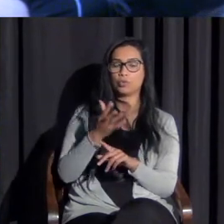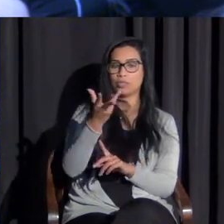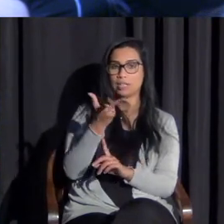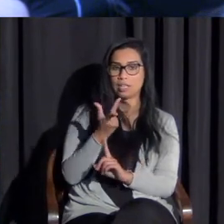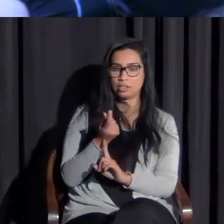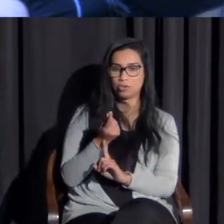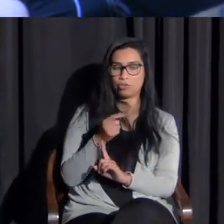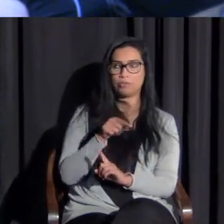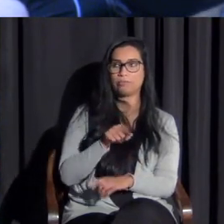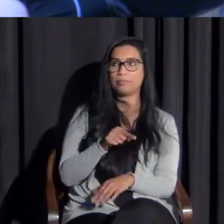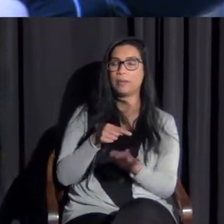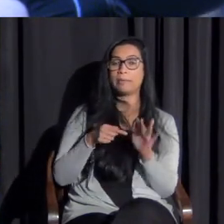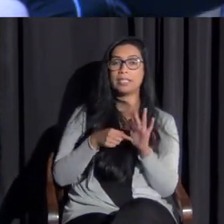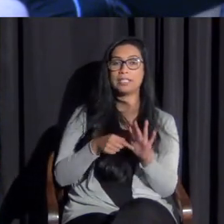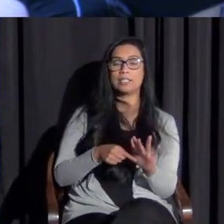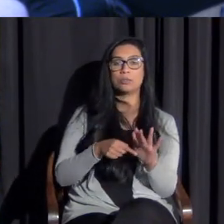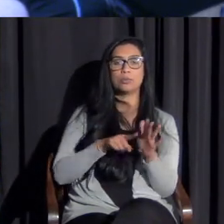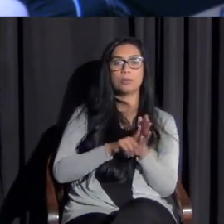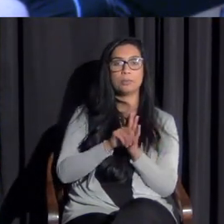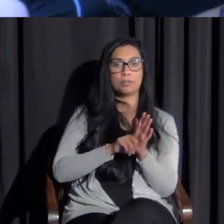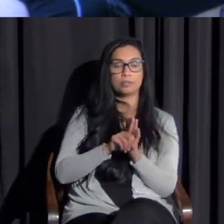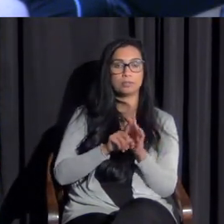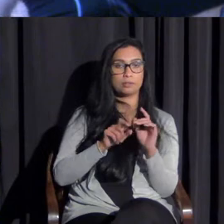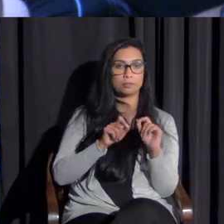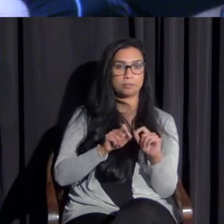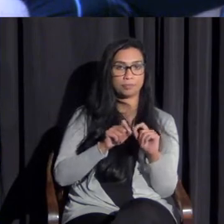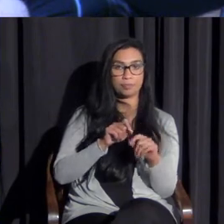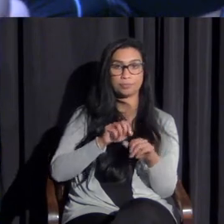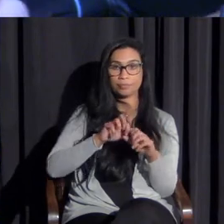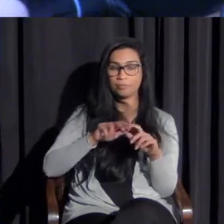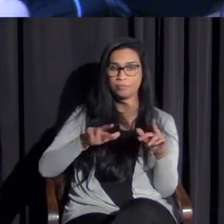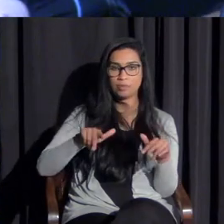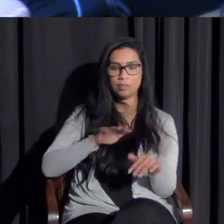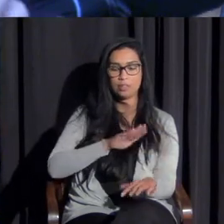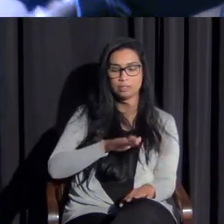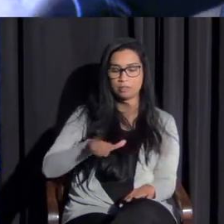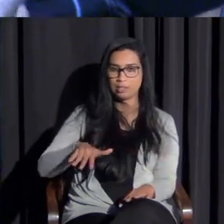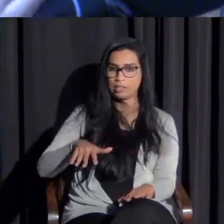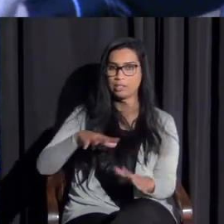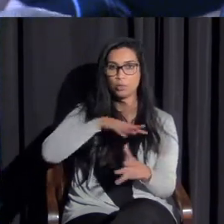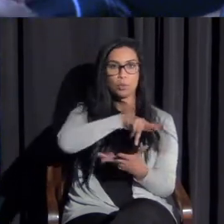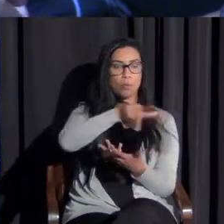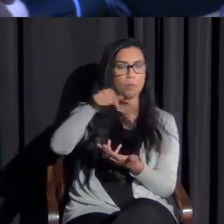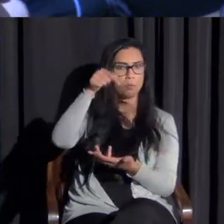ele apresentou uma pesquisa em que diversas crianças pelo mundo